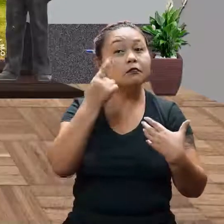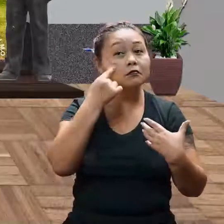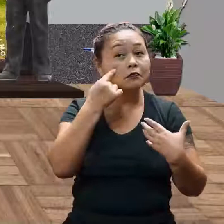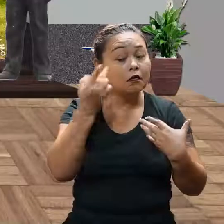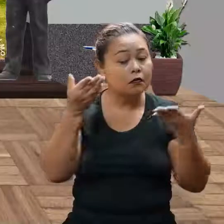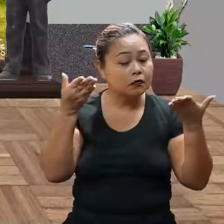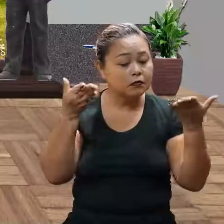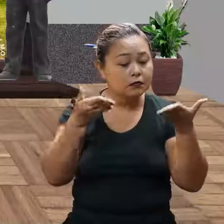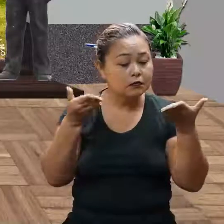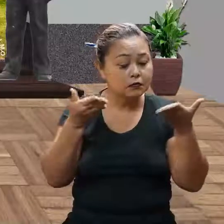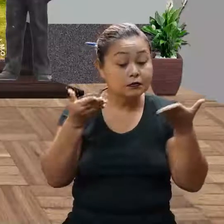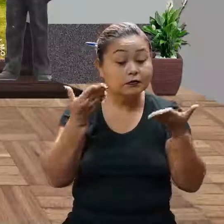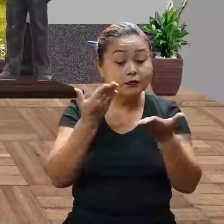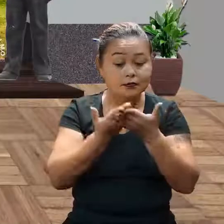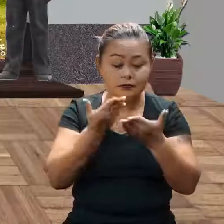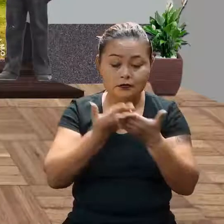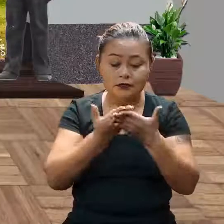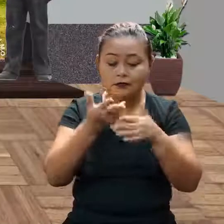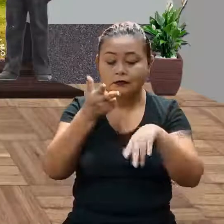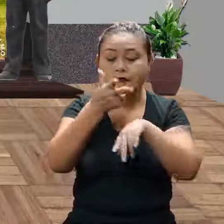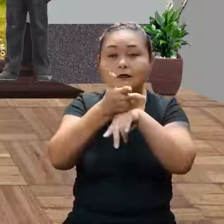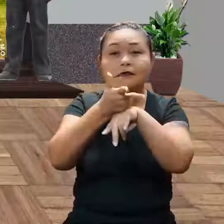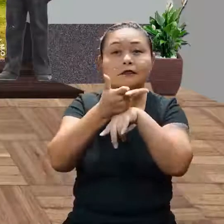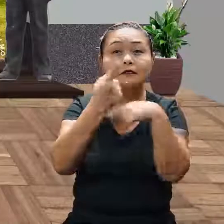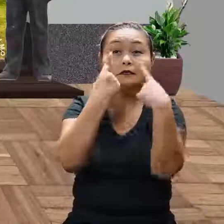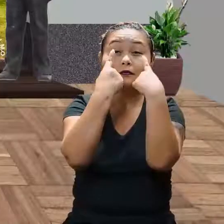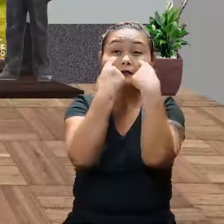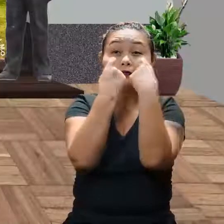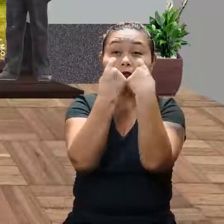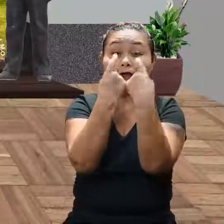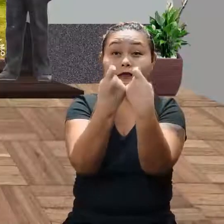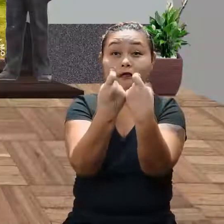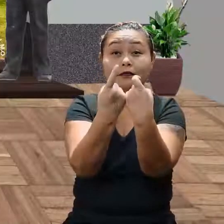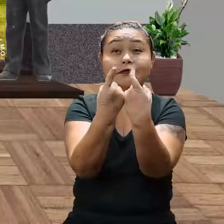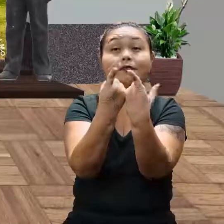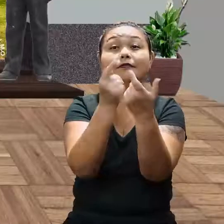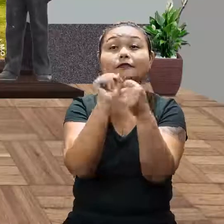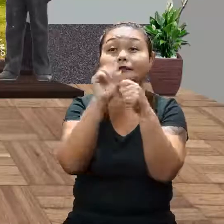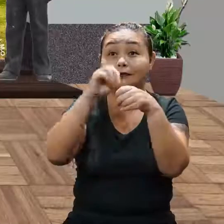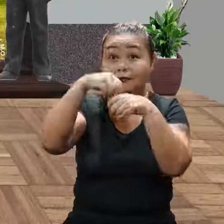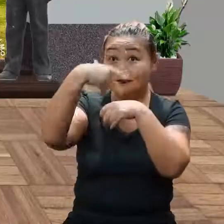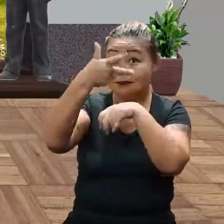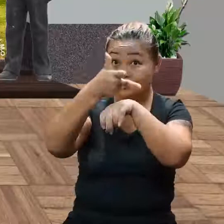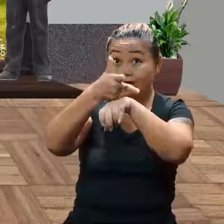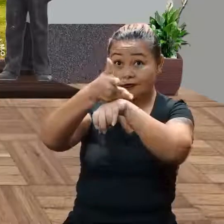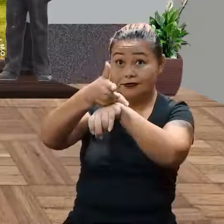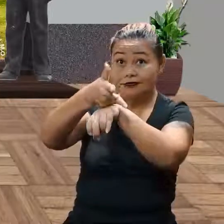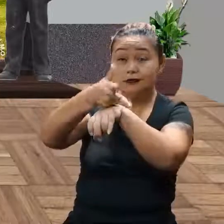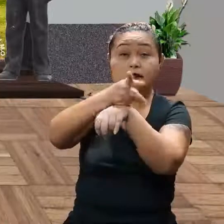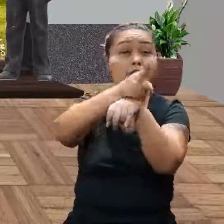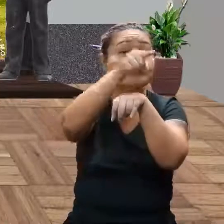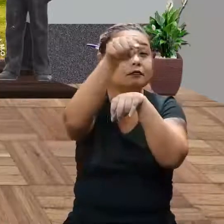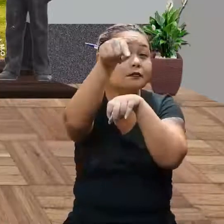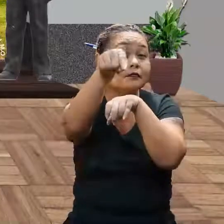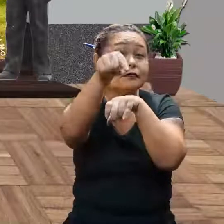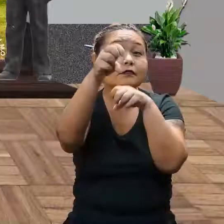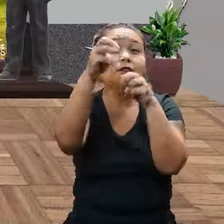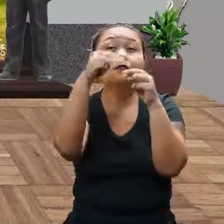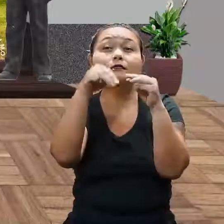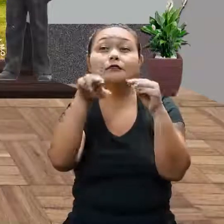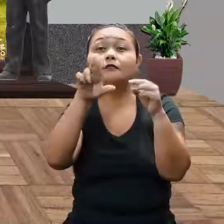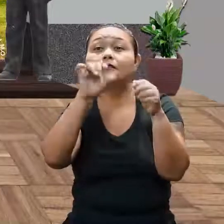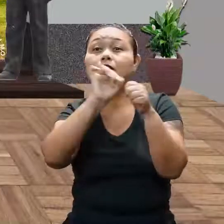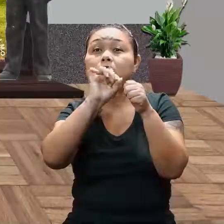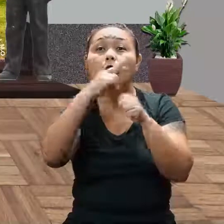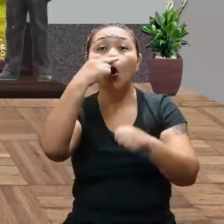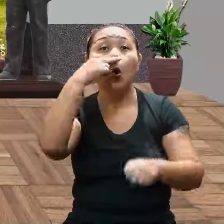hoje, nessa aula, um vídeo muito interessante que eu gravei de externa, lá no Memorial Rondon, aqui